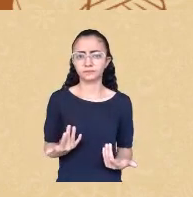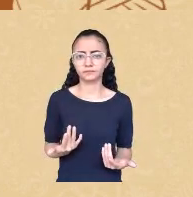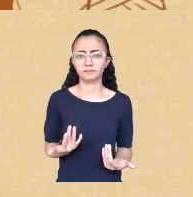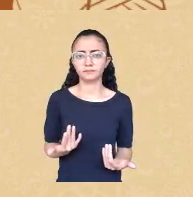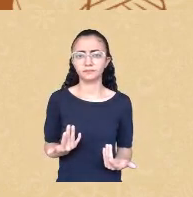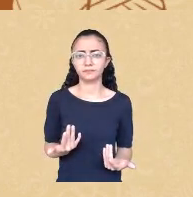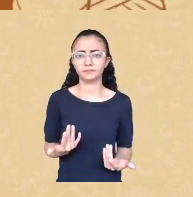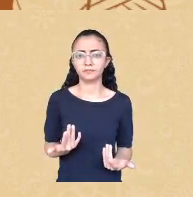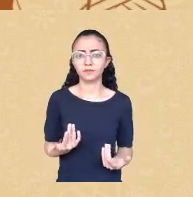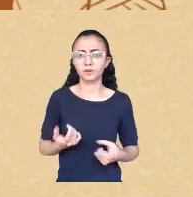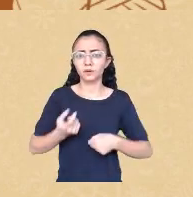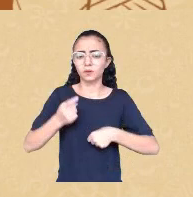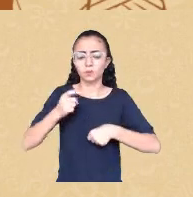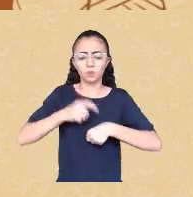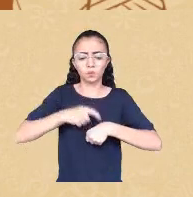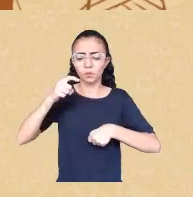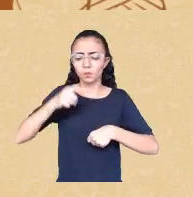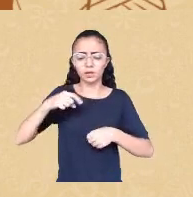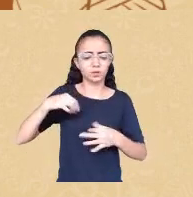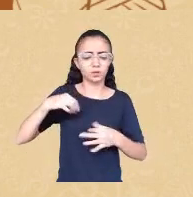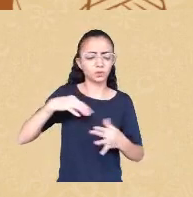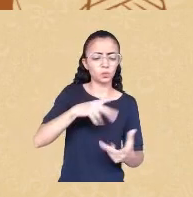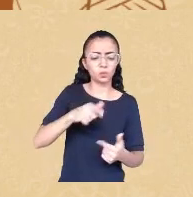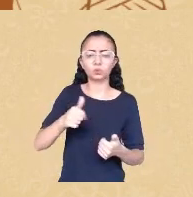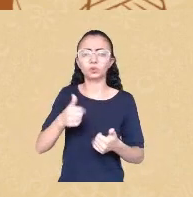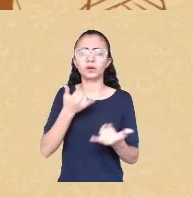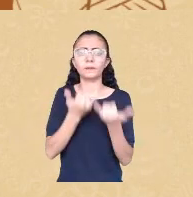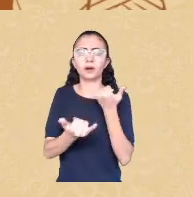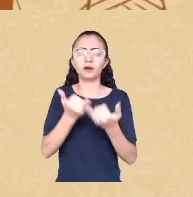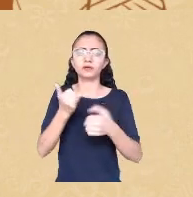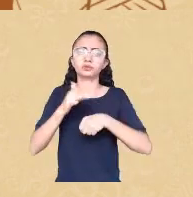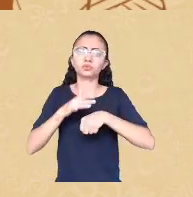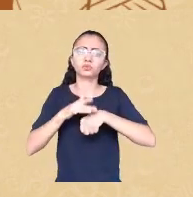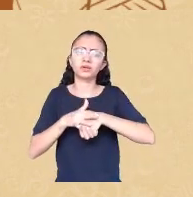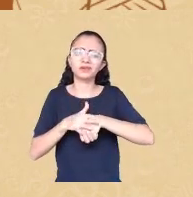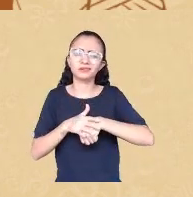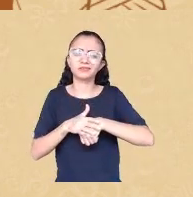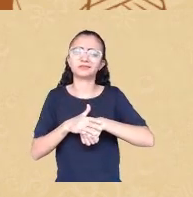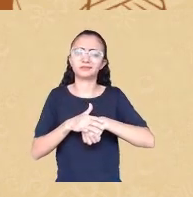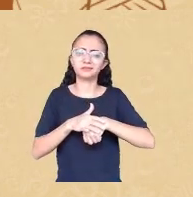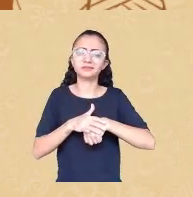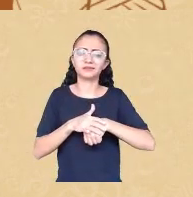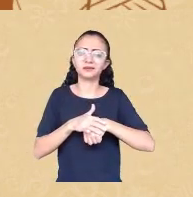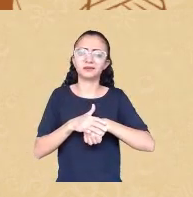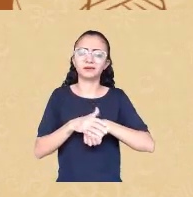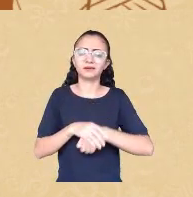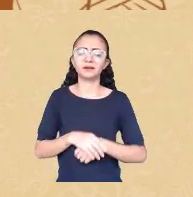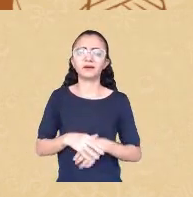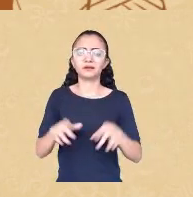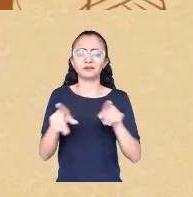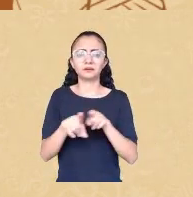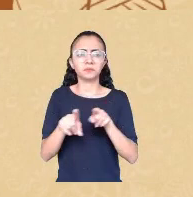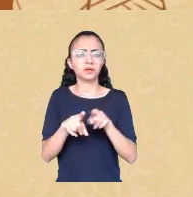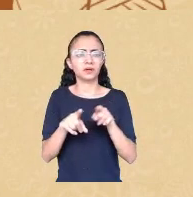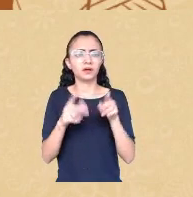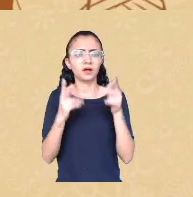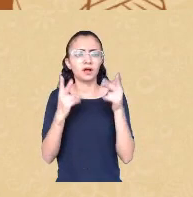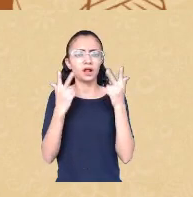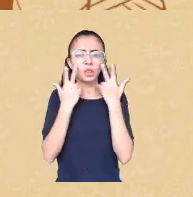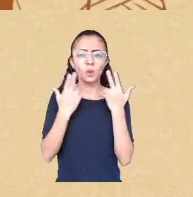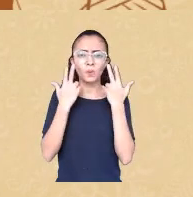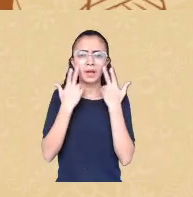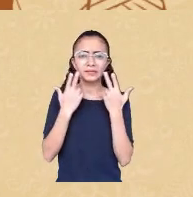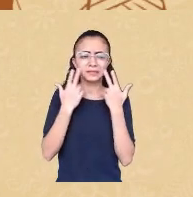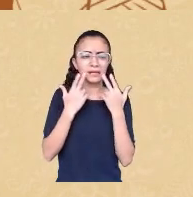nesse mundo tão adoecido, tão normopático, né, essa normalidade que eu queria que fosse destruída, eu prefiro